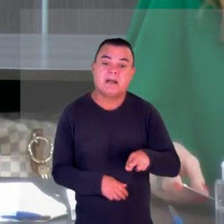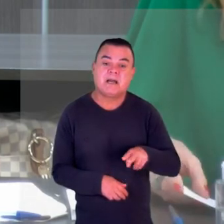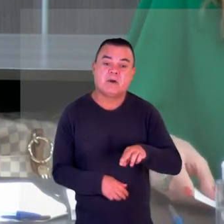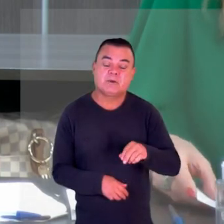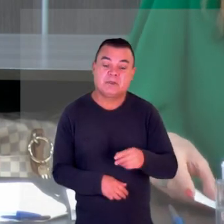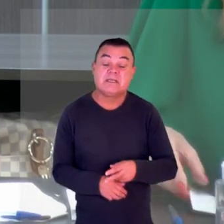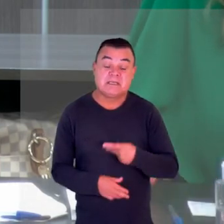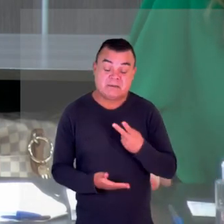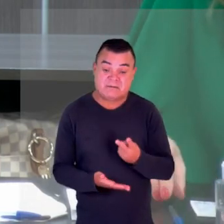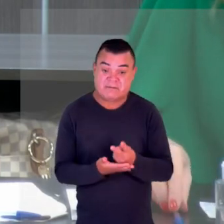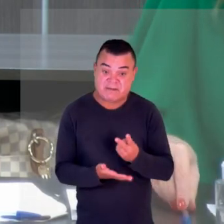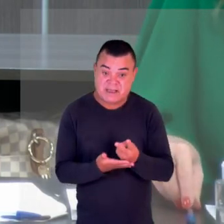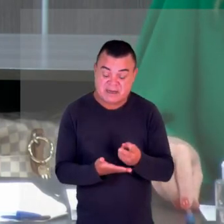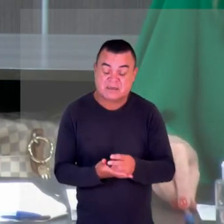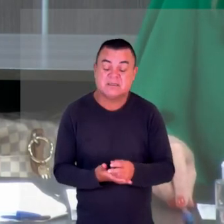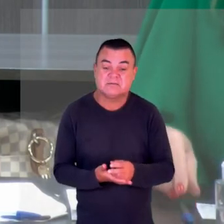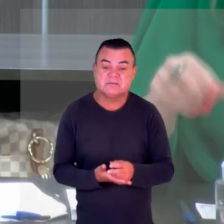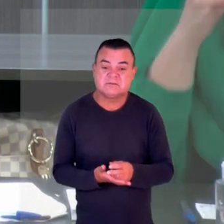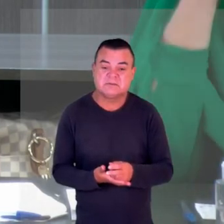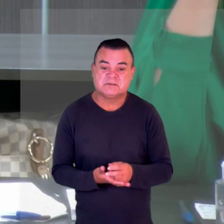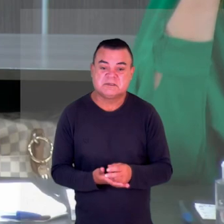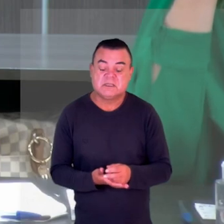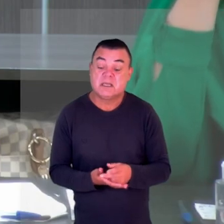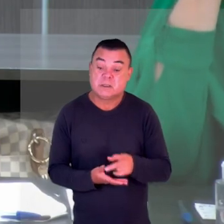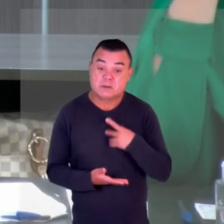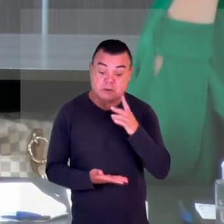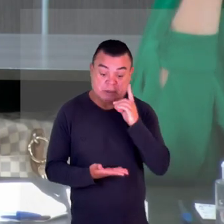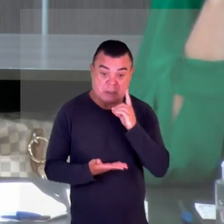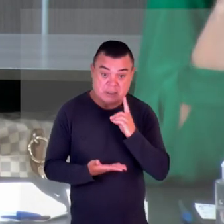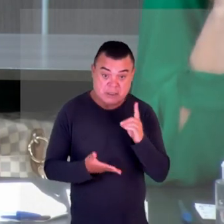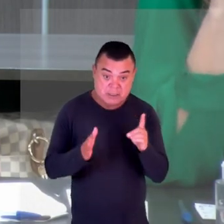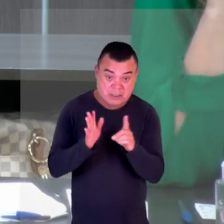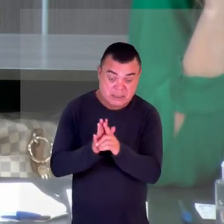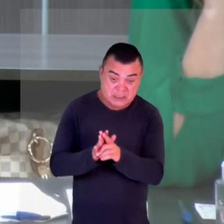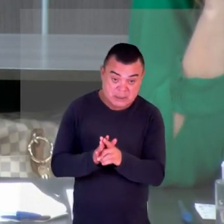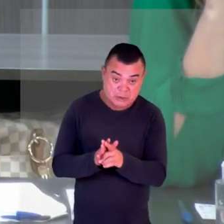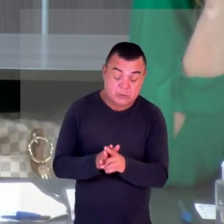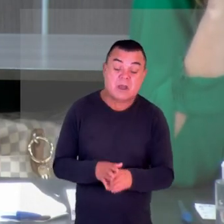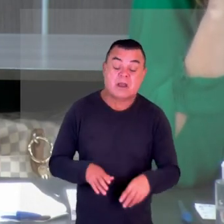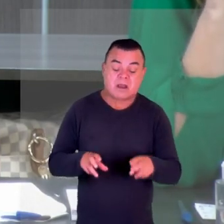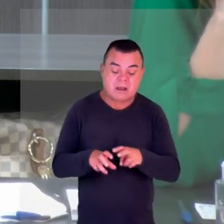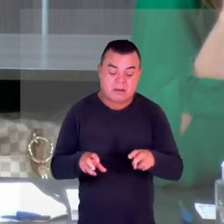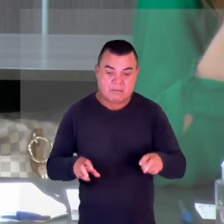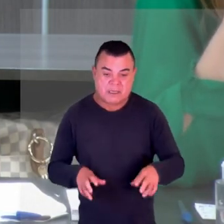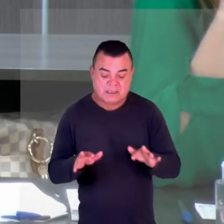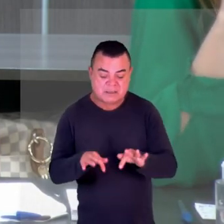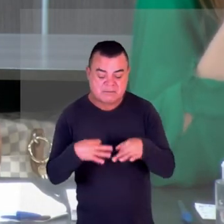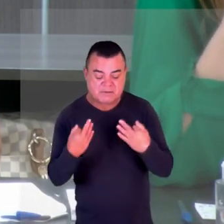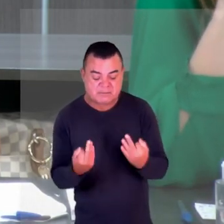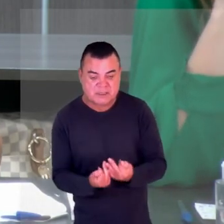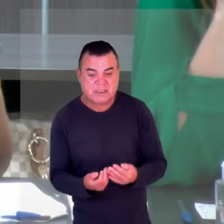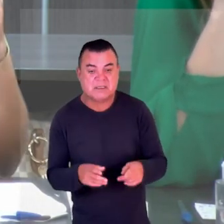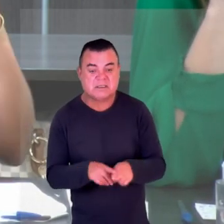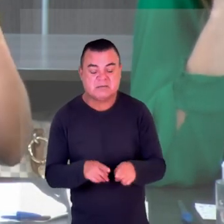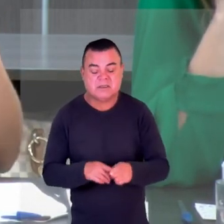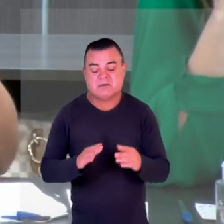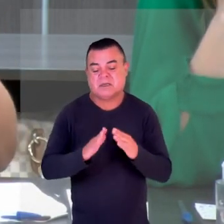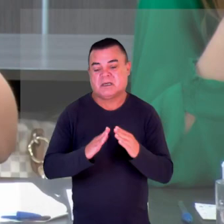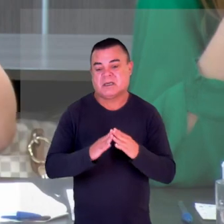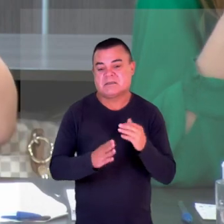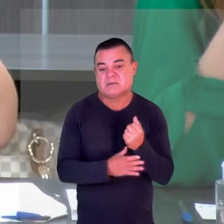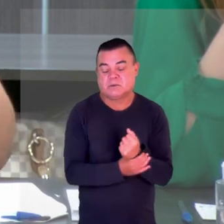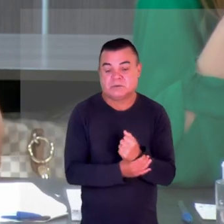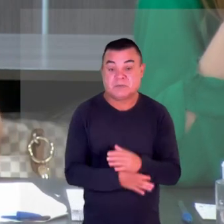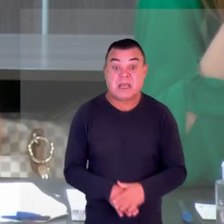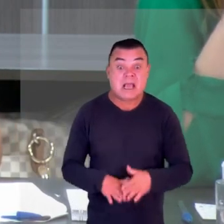família que se senta ao redor com um Chã e com um teto seguro é isso eh eu passo a palavra